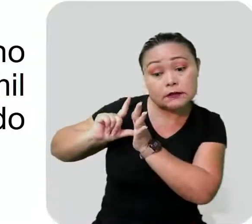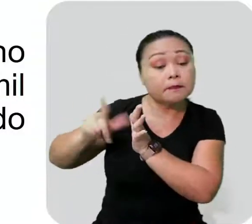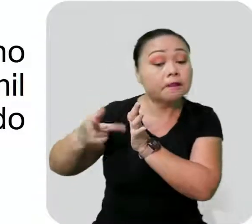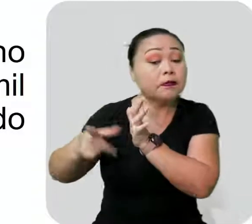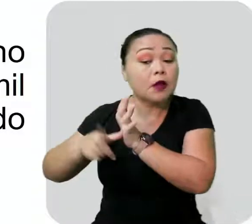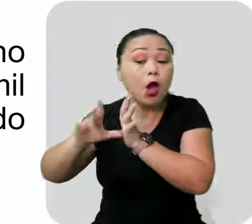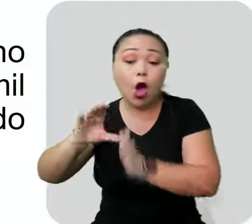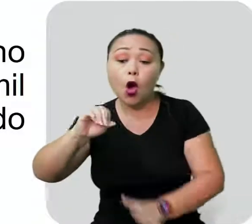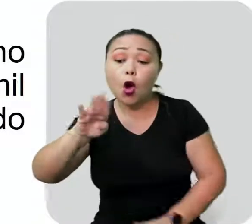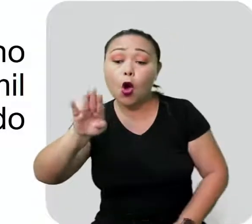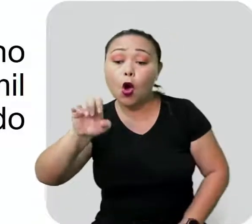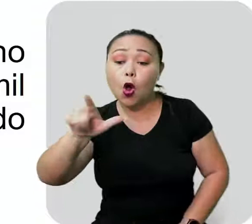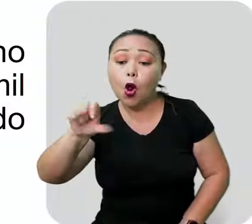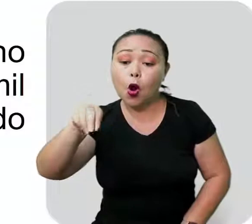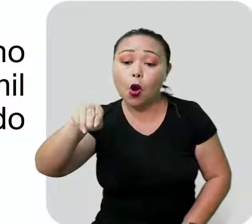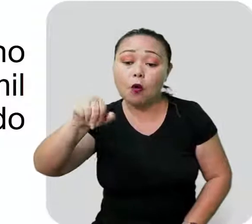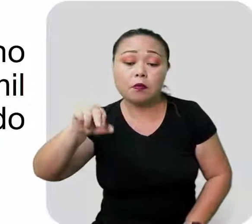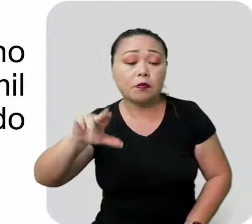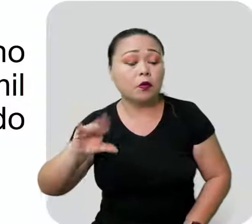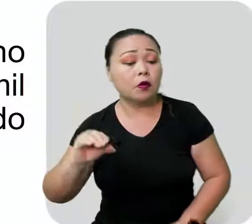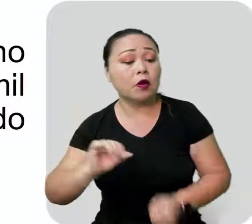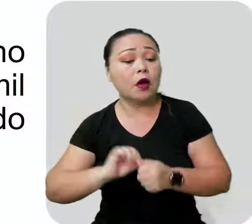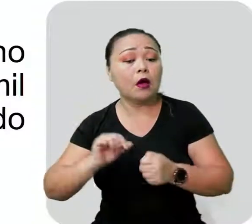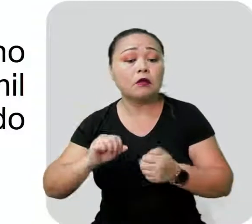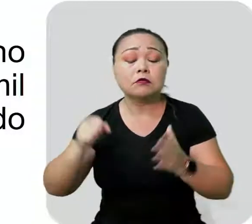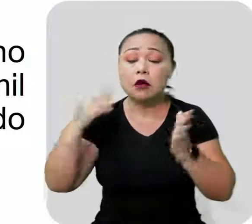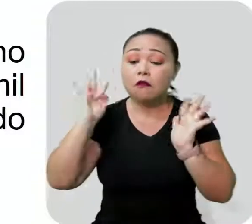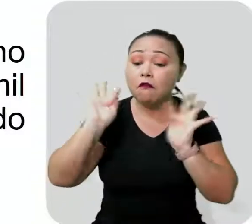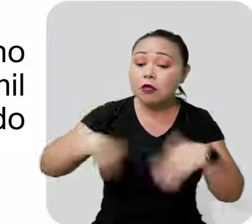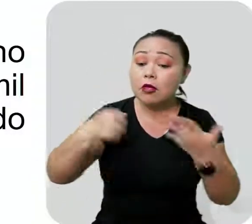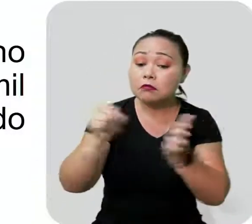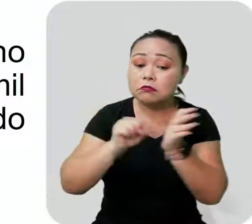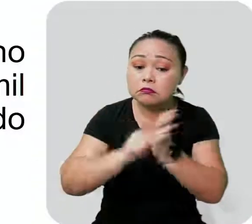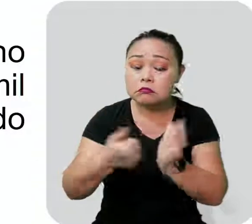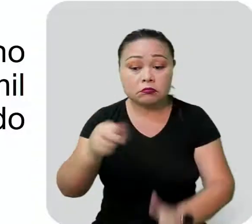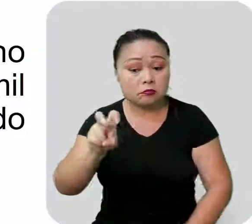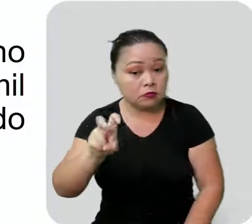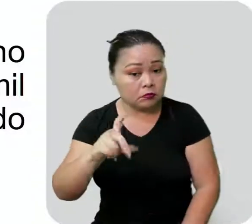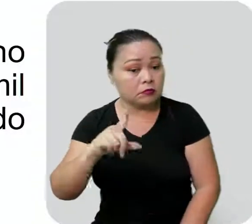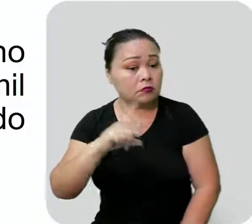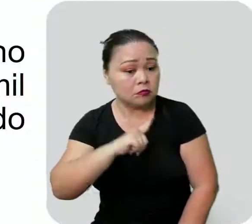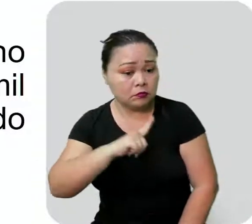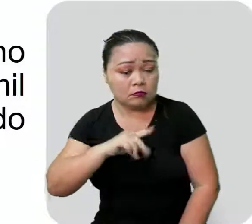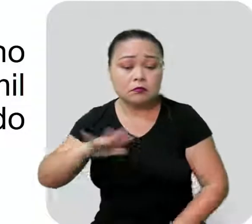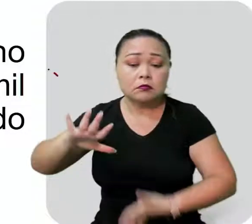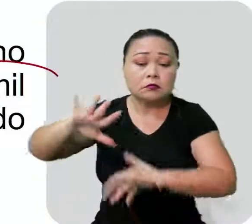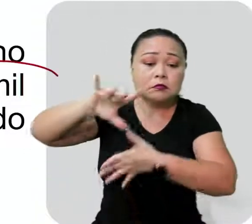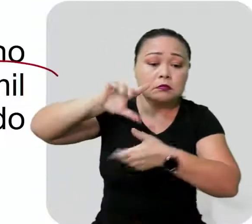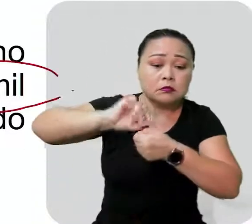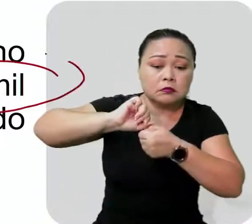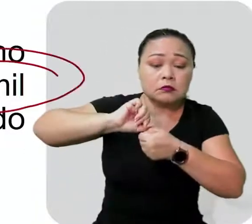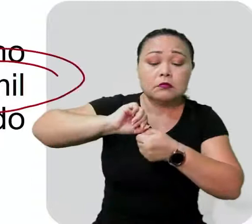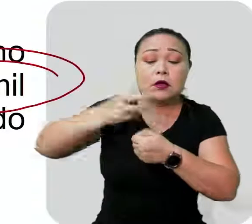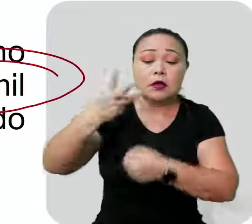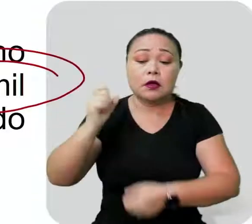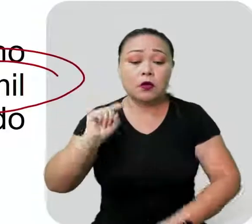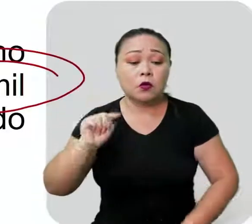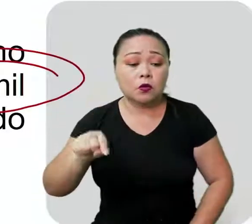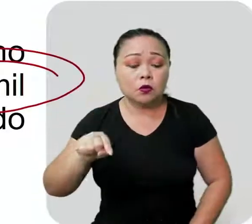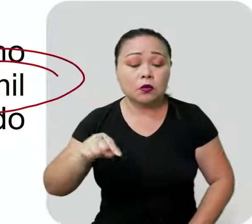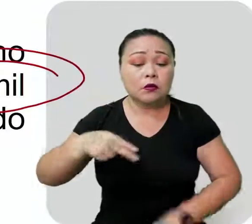antes antes de Colombo em fim do século 15 a vi no continente americano mais de